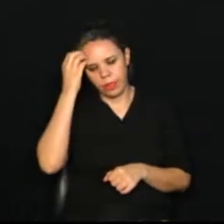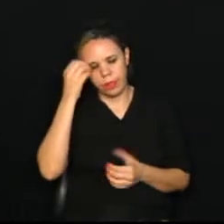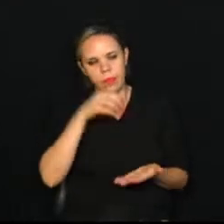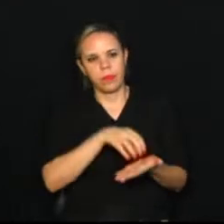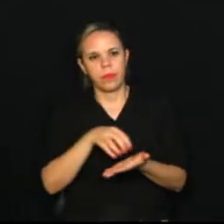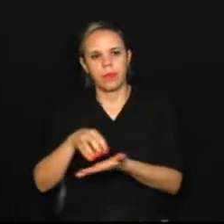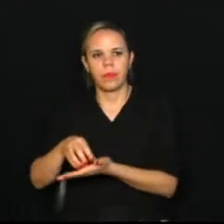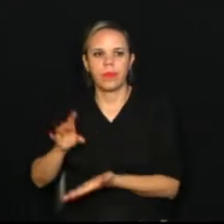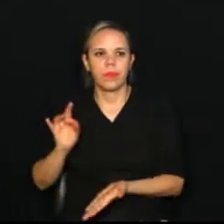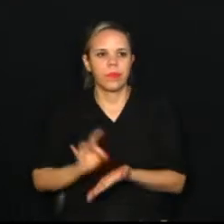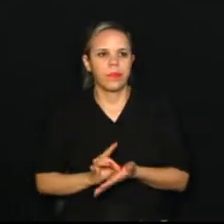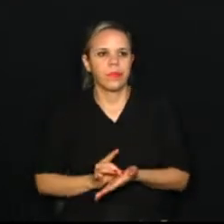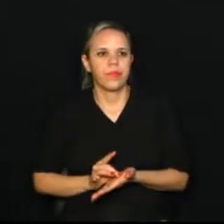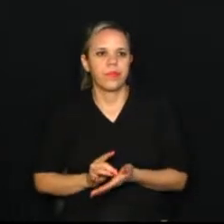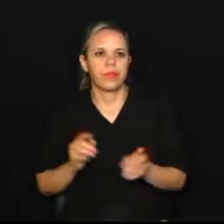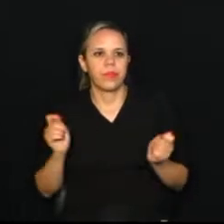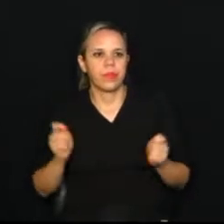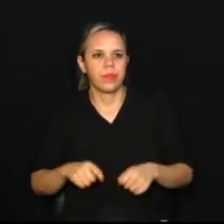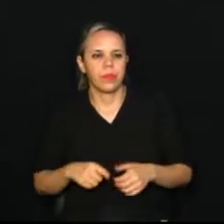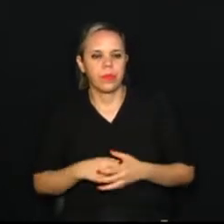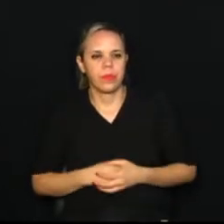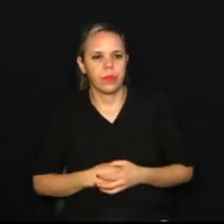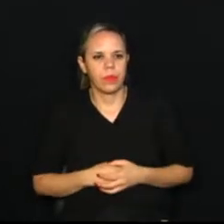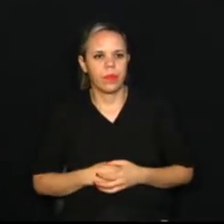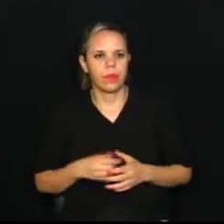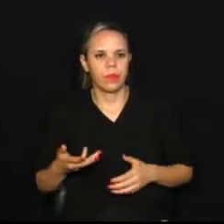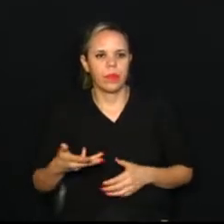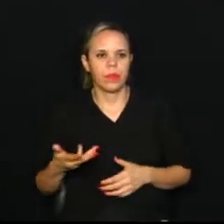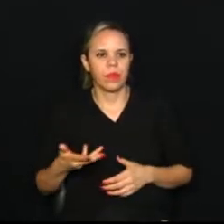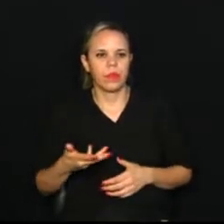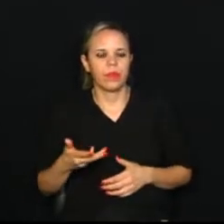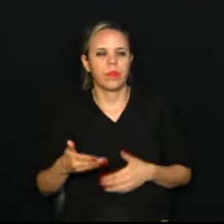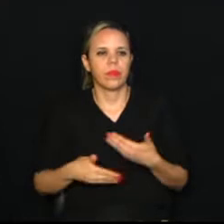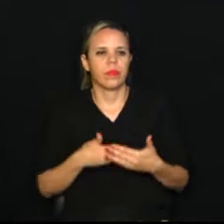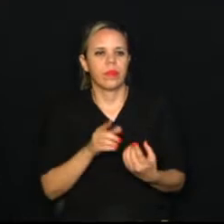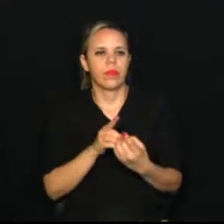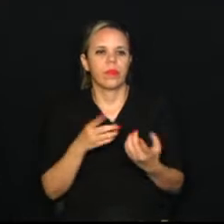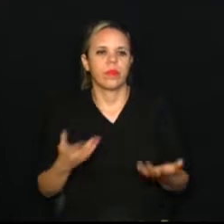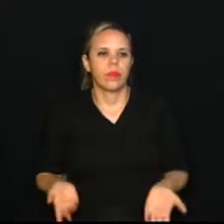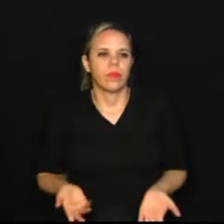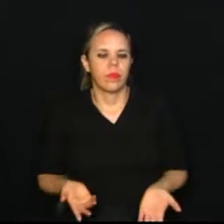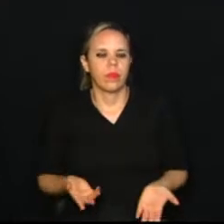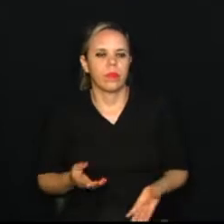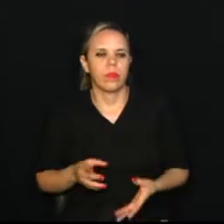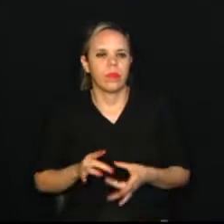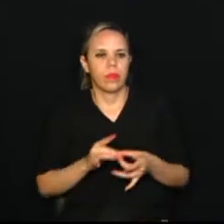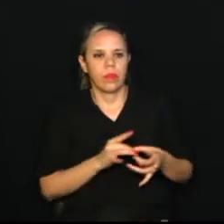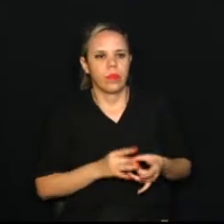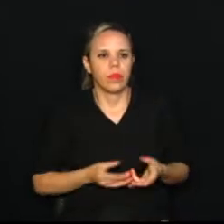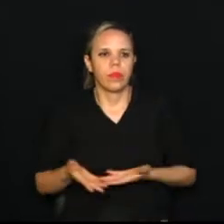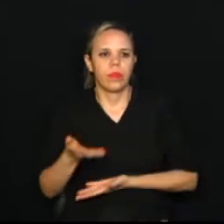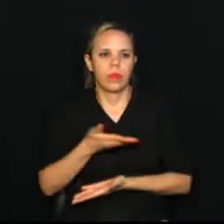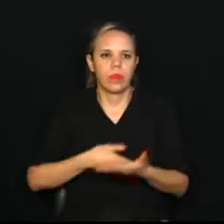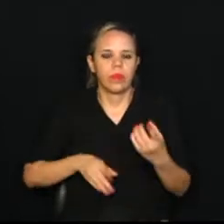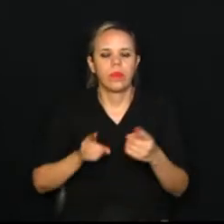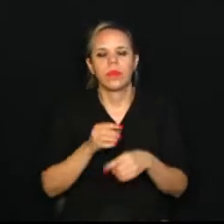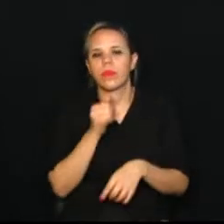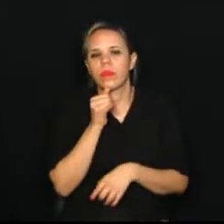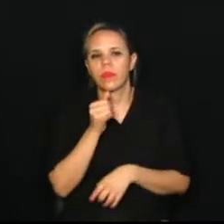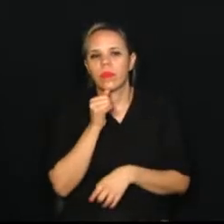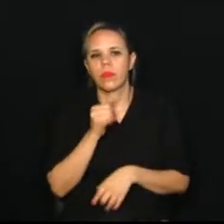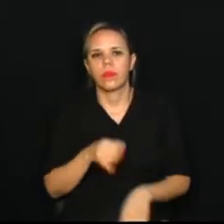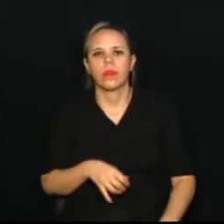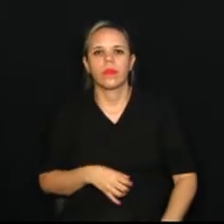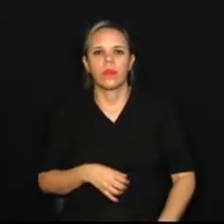que efetivamente são capazes de agilizar os processos de atendimento, de integrar os atendimentos. Por exemplo,